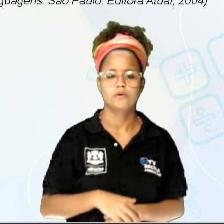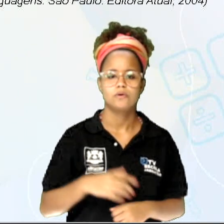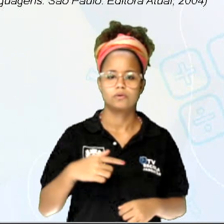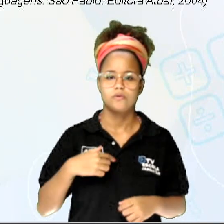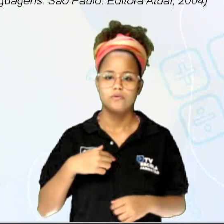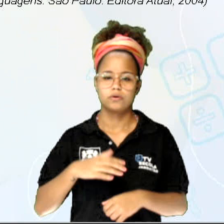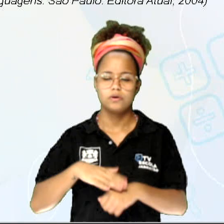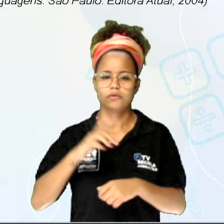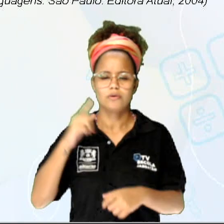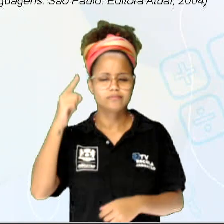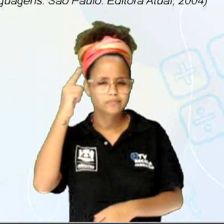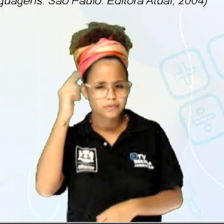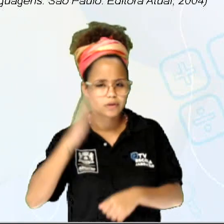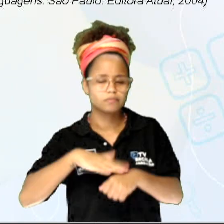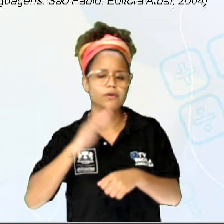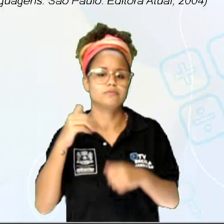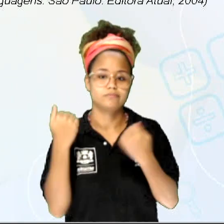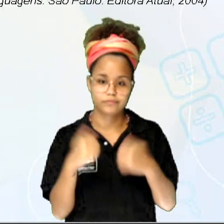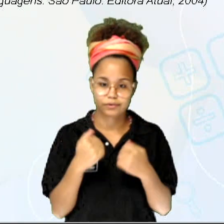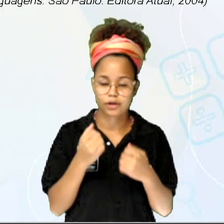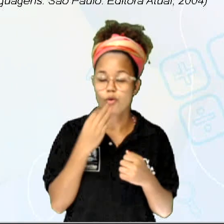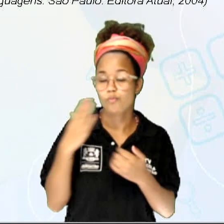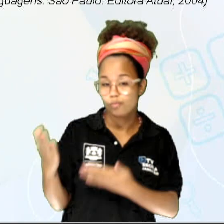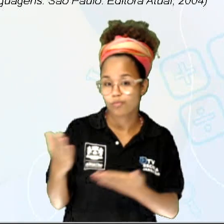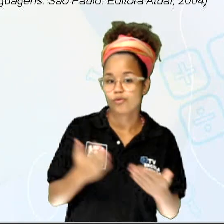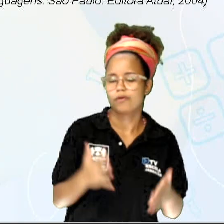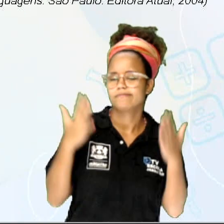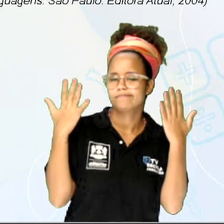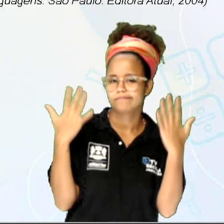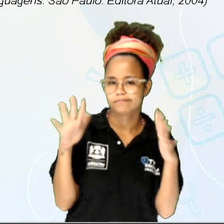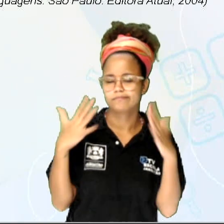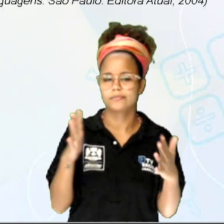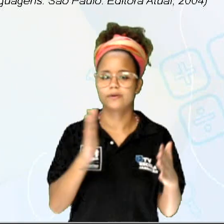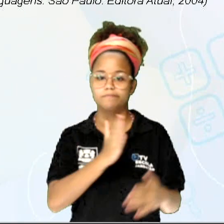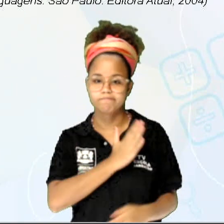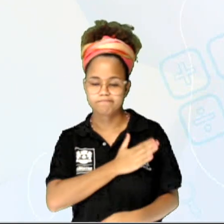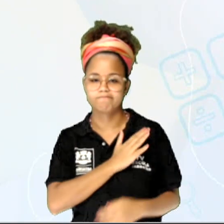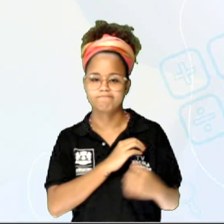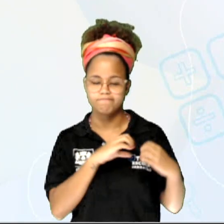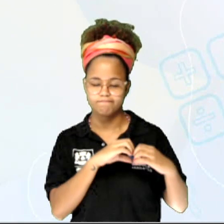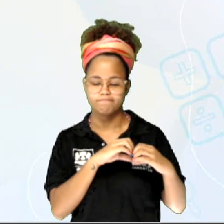a mais é sempre bem-vindo. Parabéns mesmo, de coração.